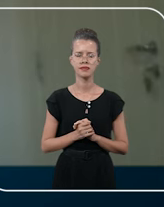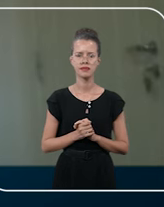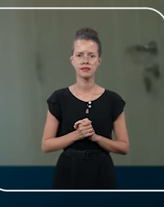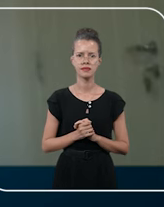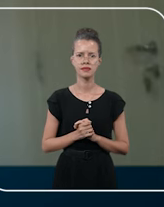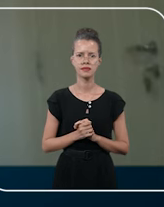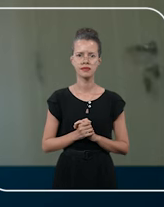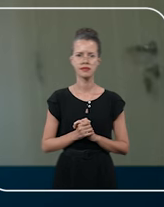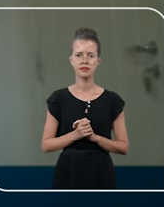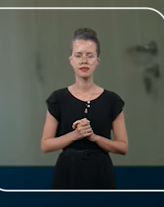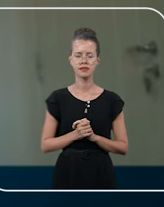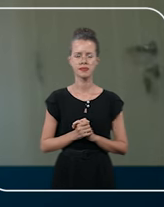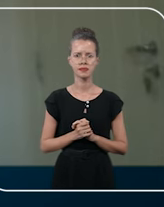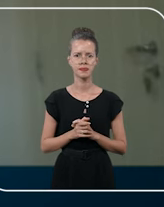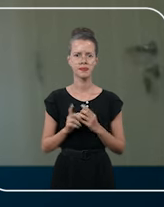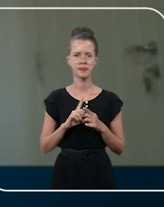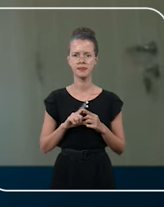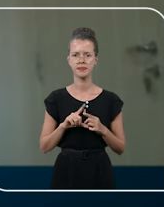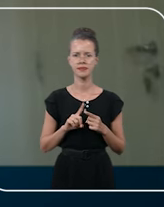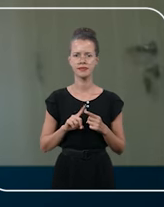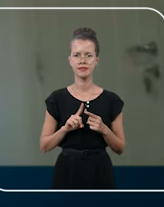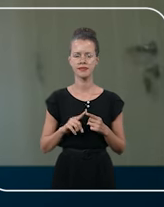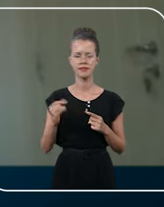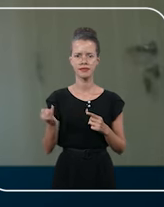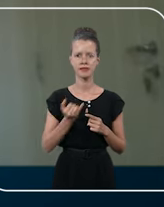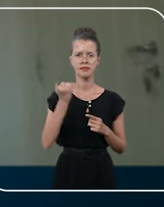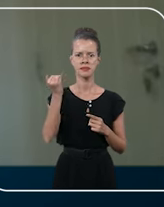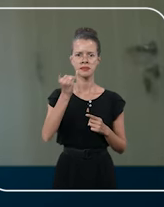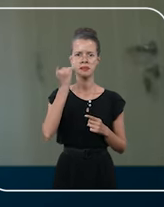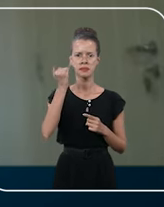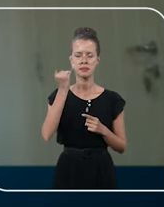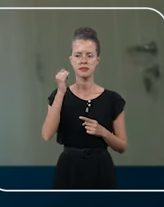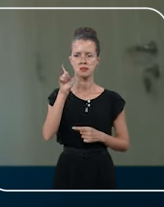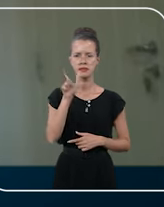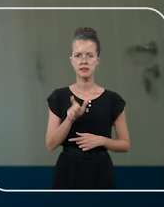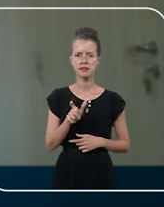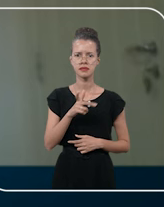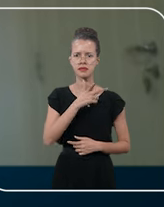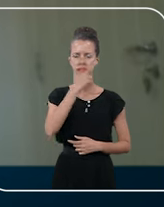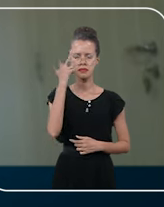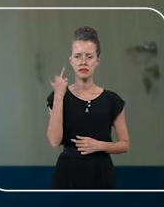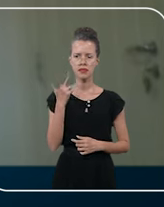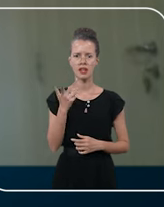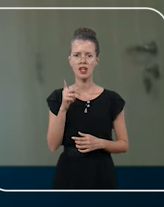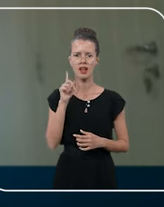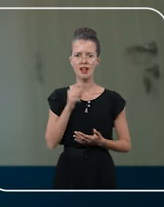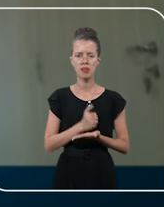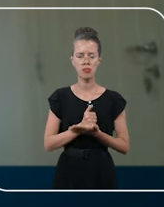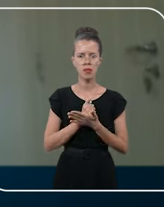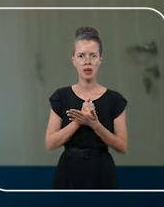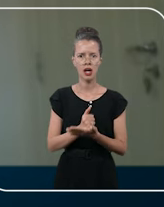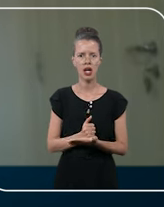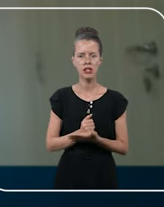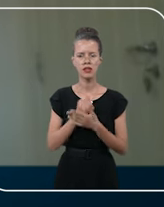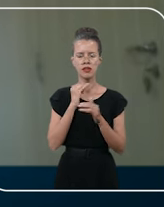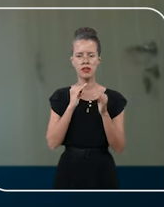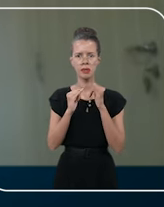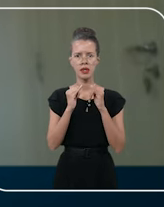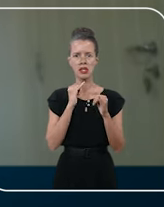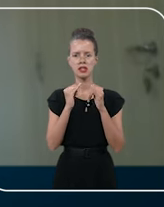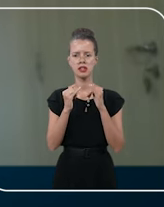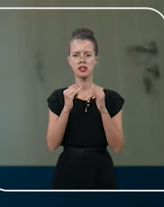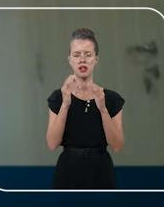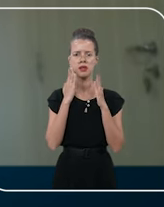em primeiro lugar, é importante essa pessoa estar muito bem amparada de informações. Então,